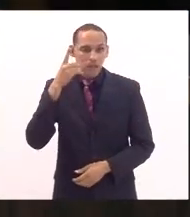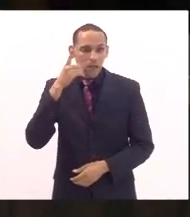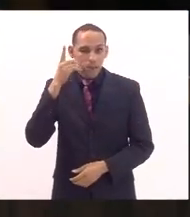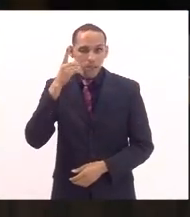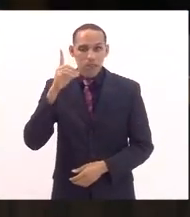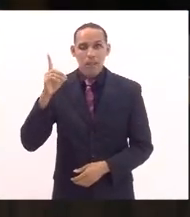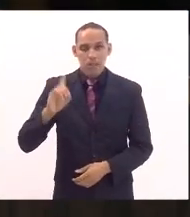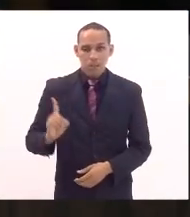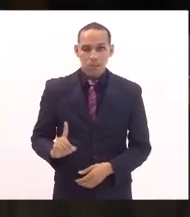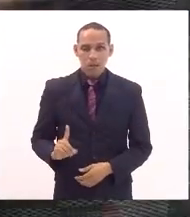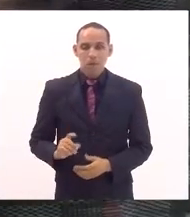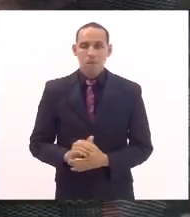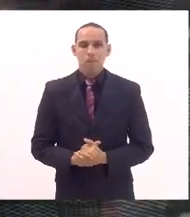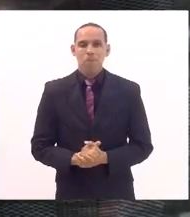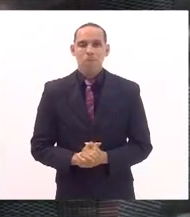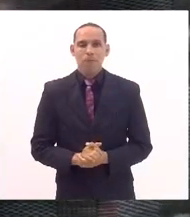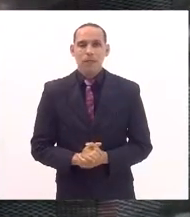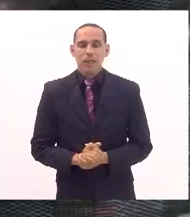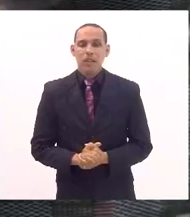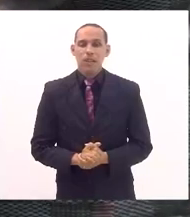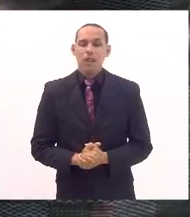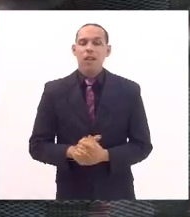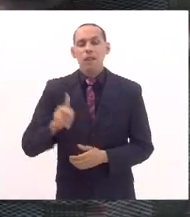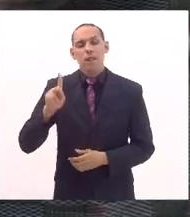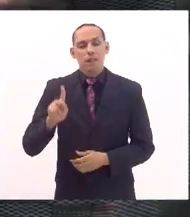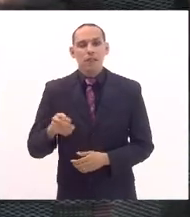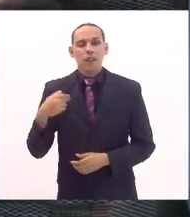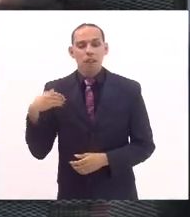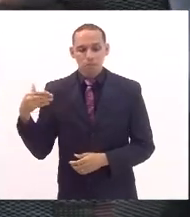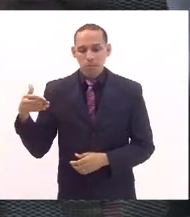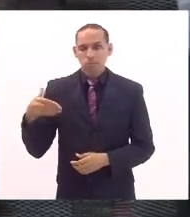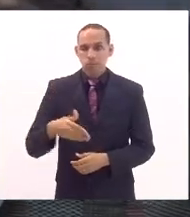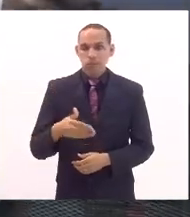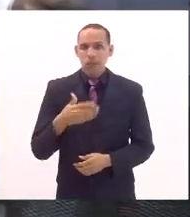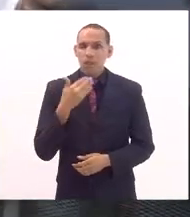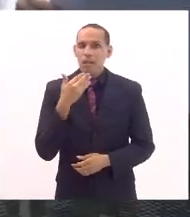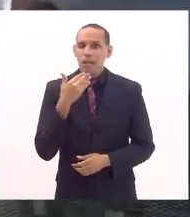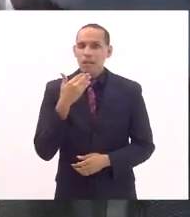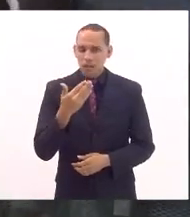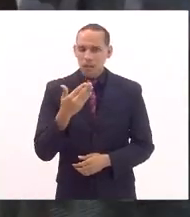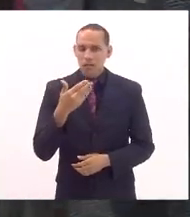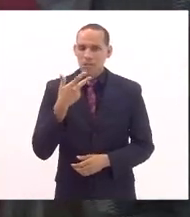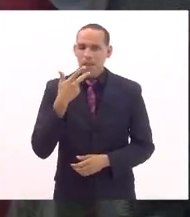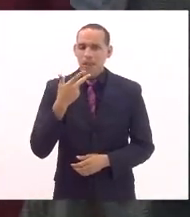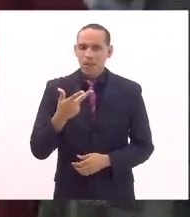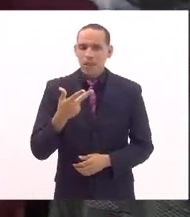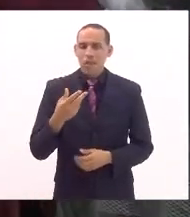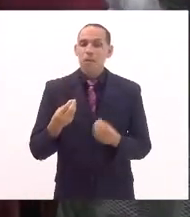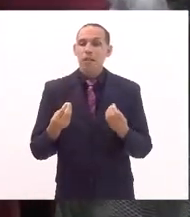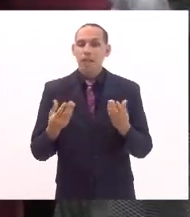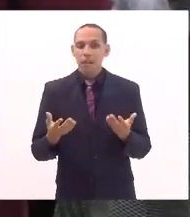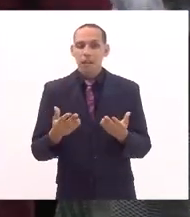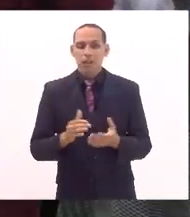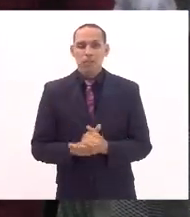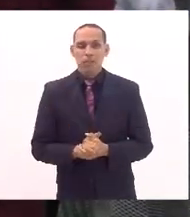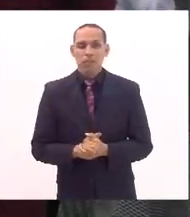é por causa da Dani Presidente eu vim hoje aqui peço a palavra para